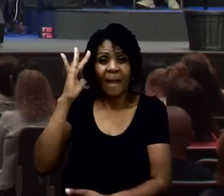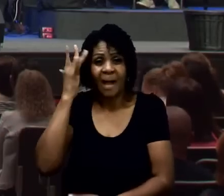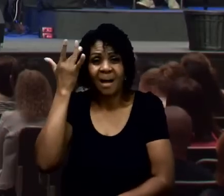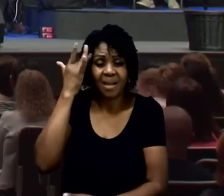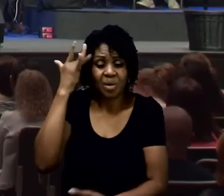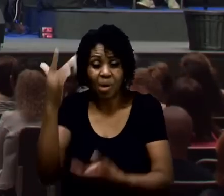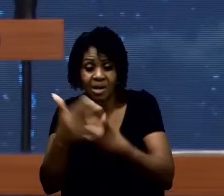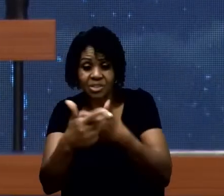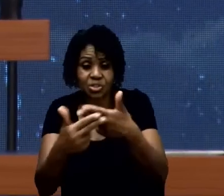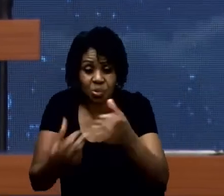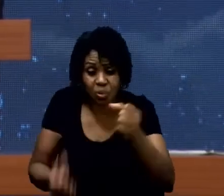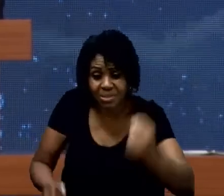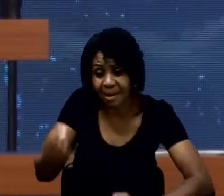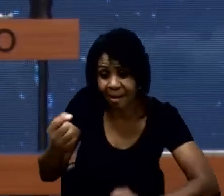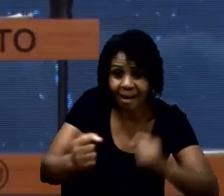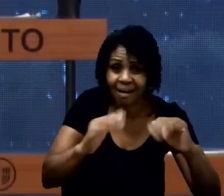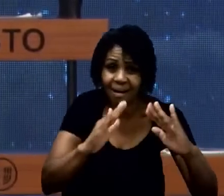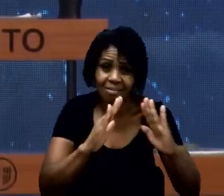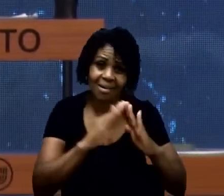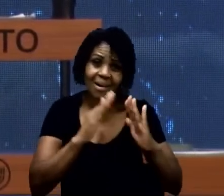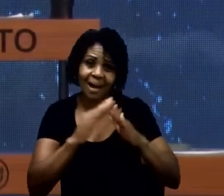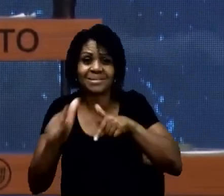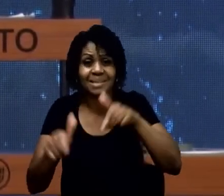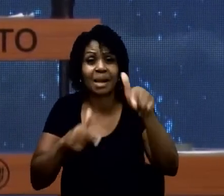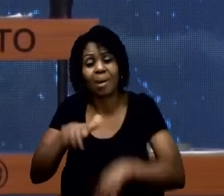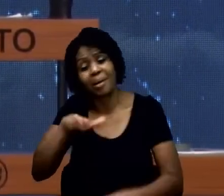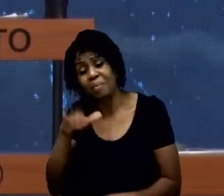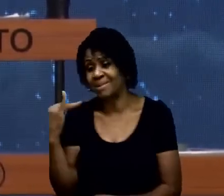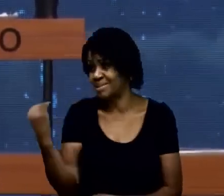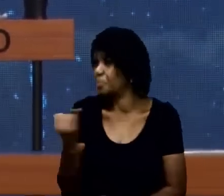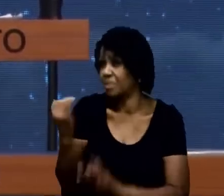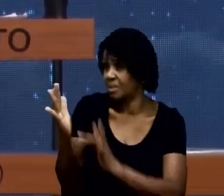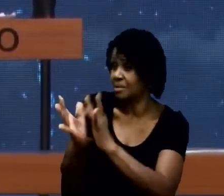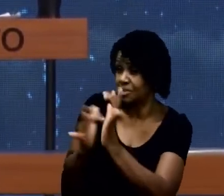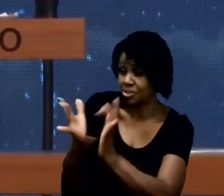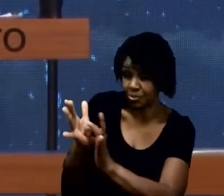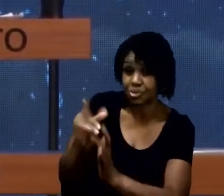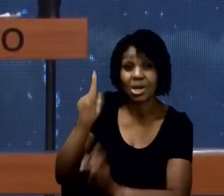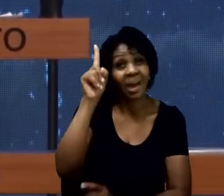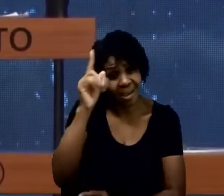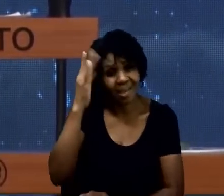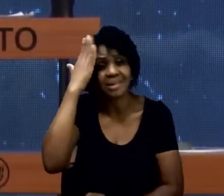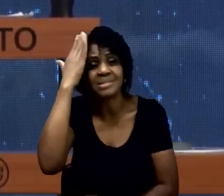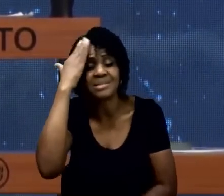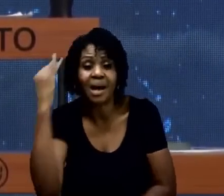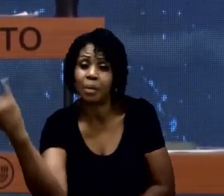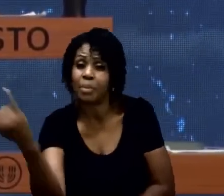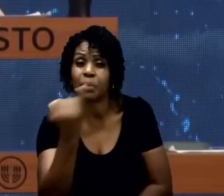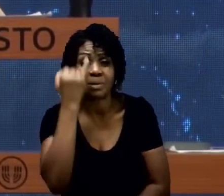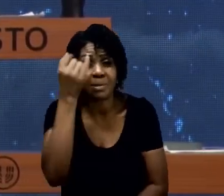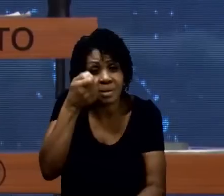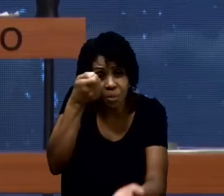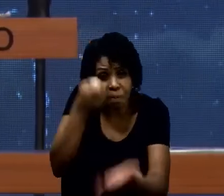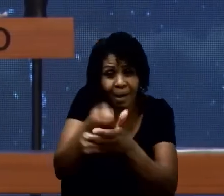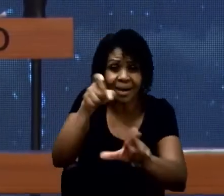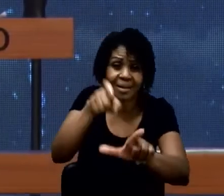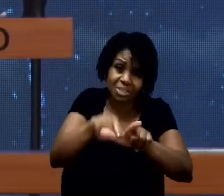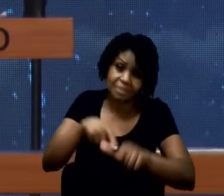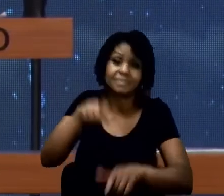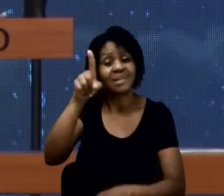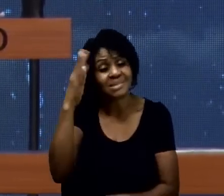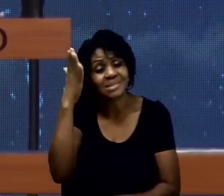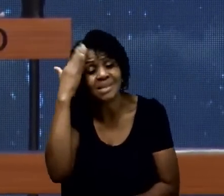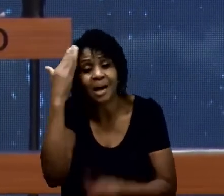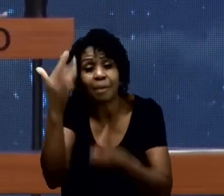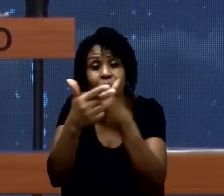coisas materiais são mais importantes. Ele sabe o que é importante para você. Ele sabe que você precisa comer. Ele precisa pagar a tua dívida. Ele sabe